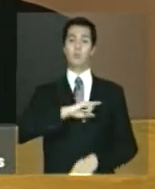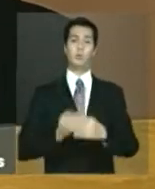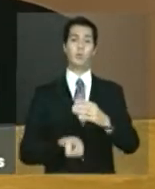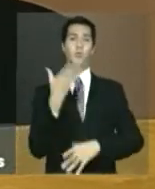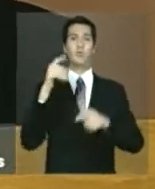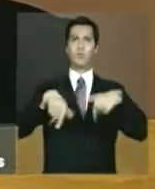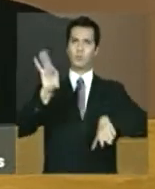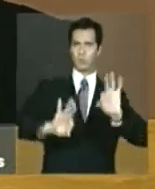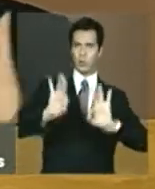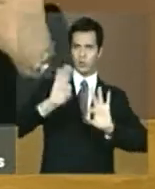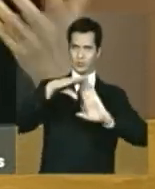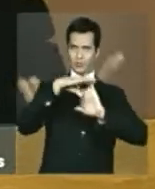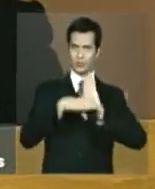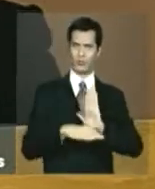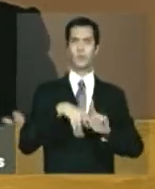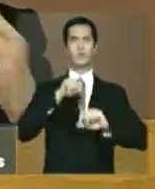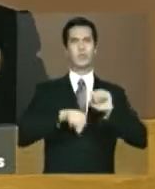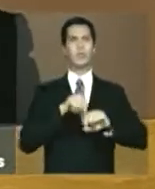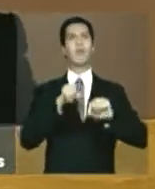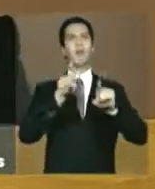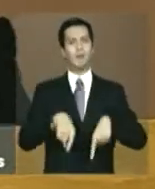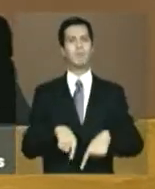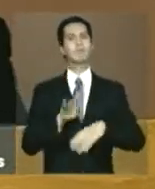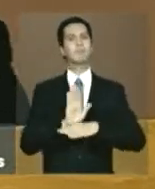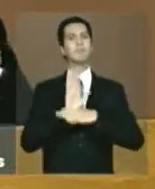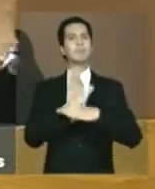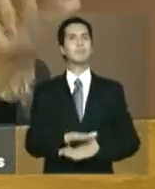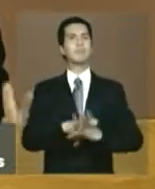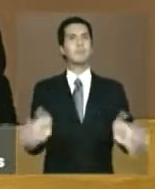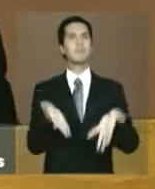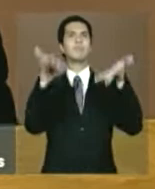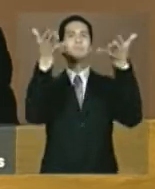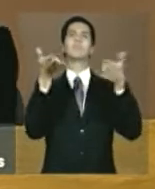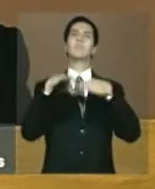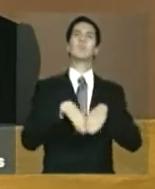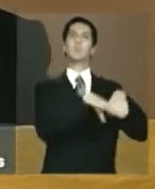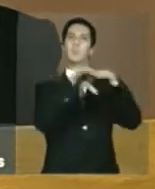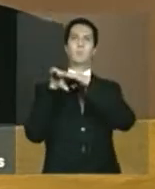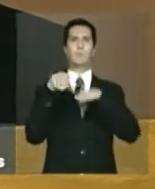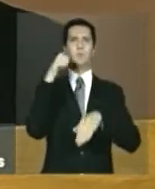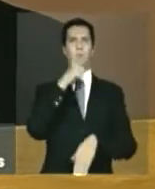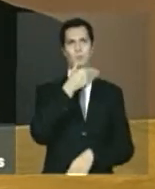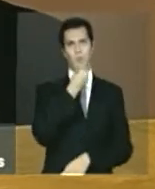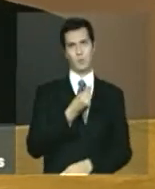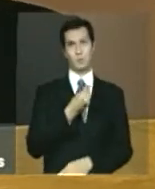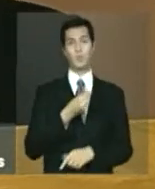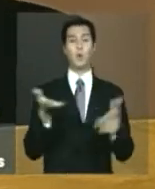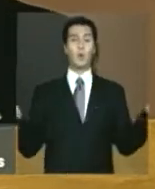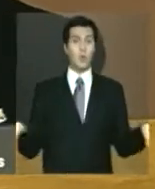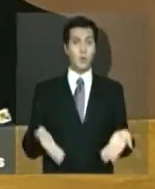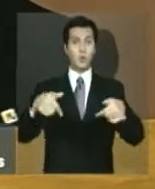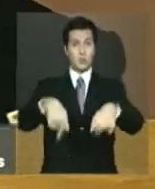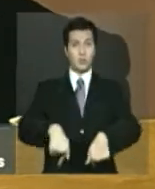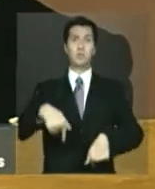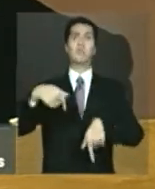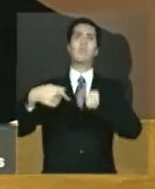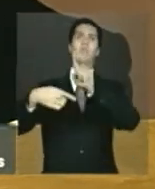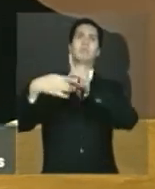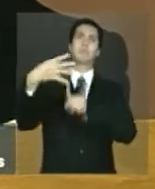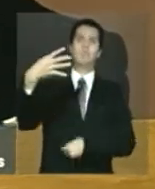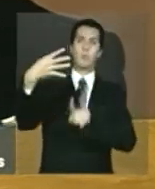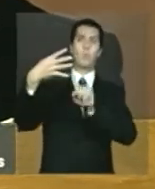comemorar abrir o quarto a quarta Edição do programa né